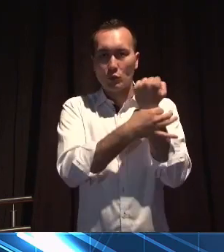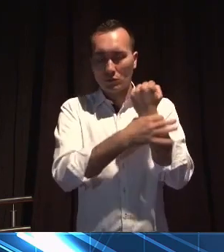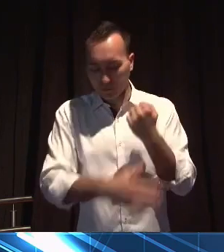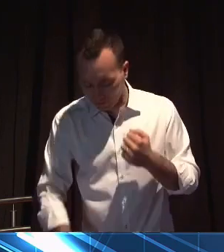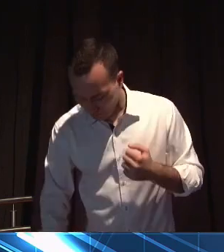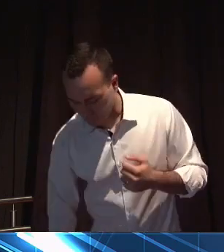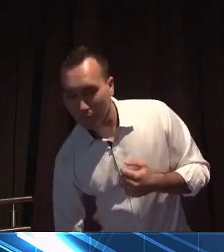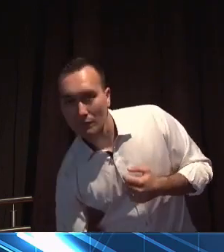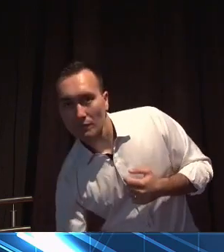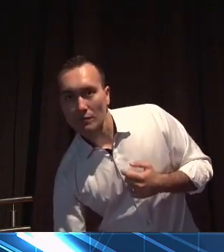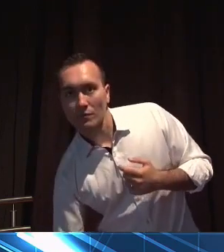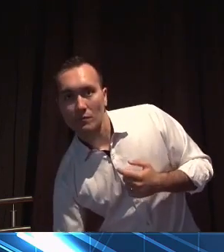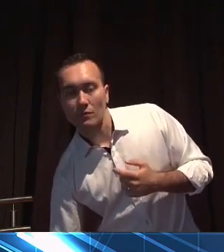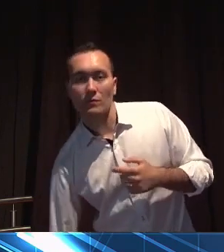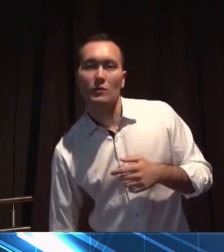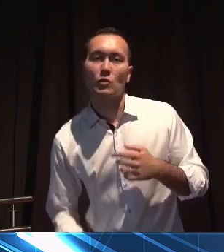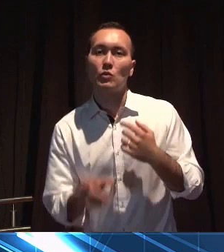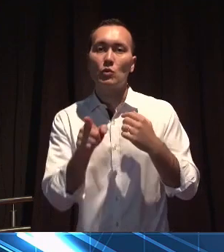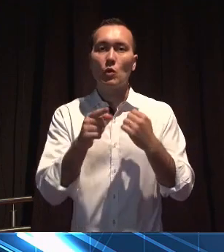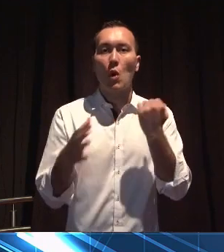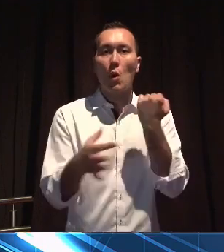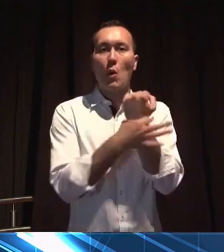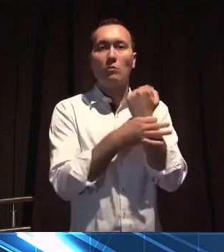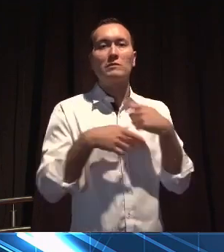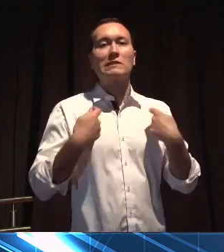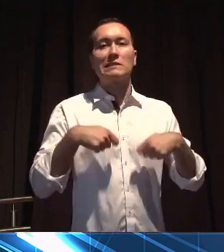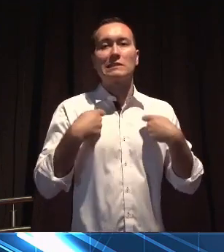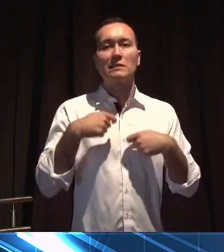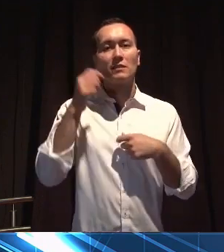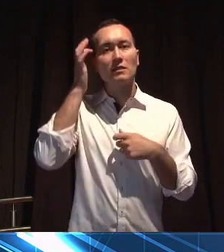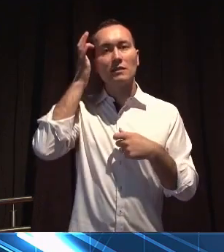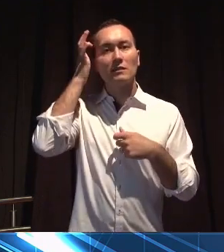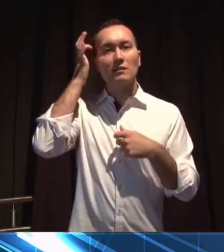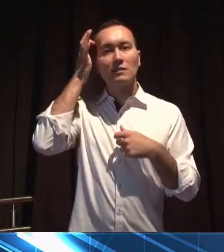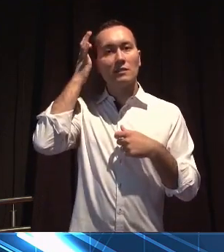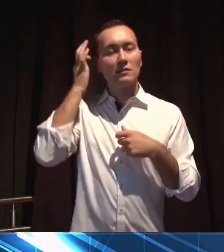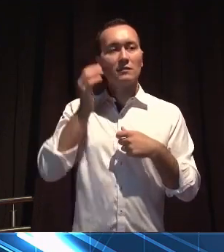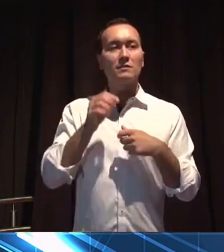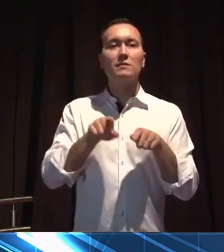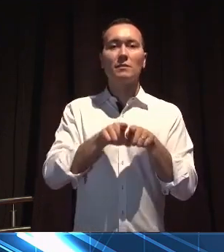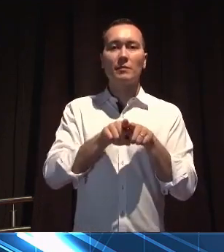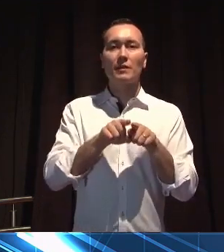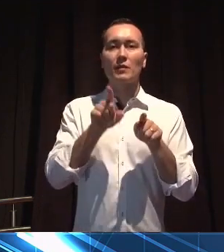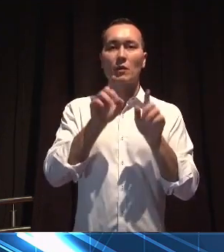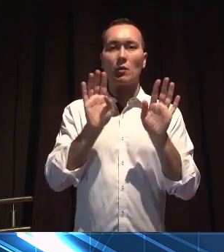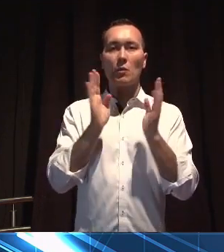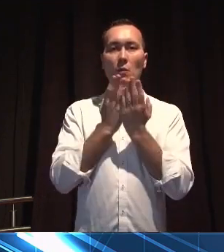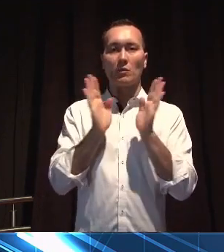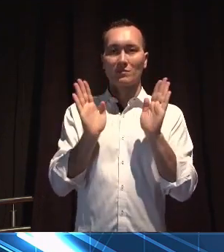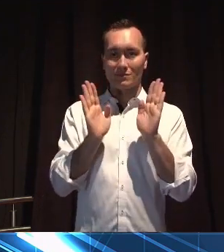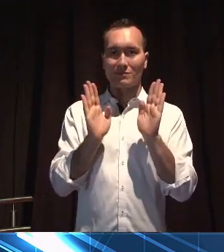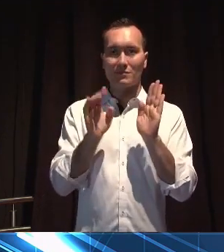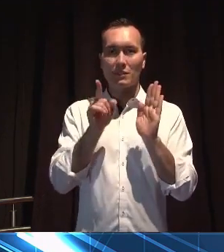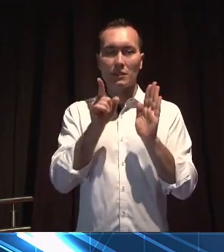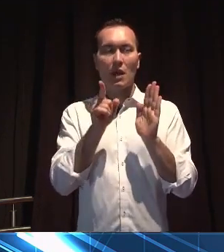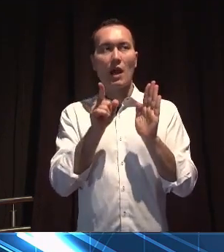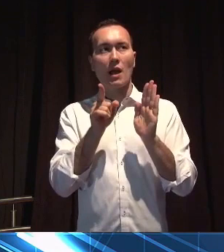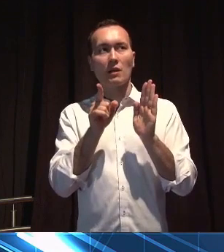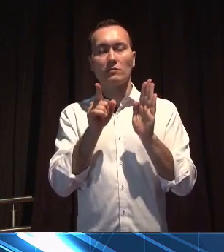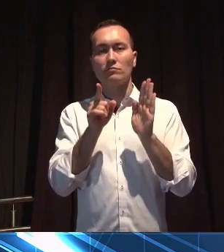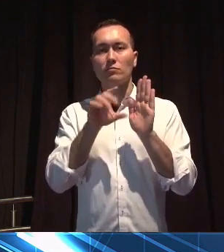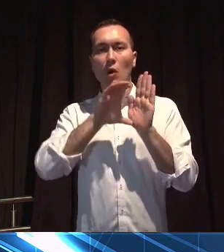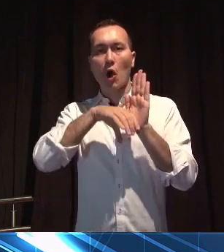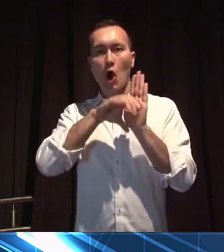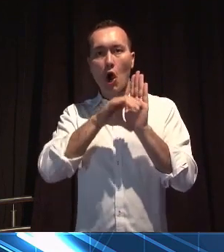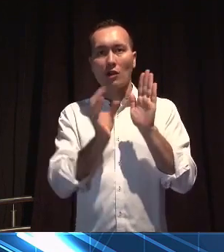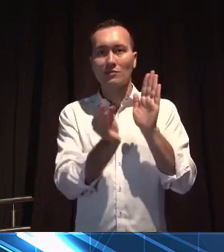de trás de Abstrações e ele liga isso com a ideia do Open closet Open closet não é do Robert marketing é de